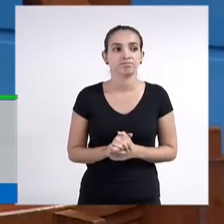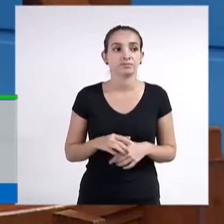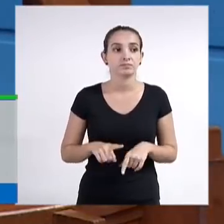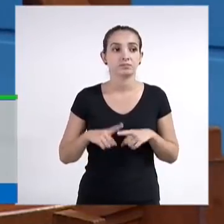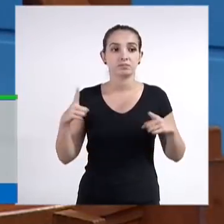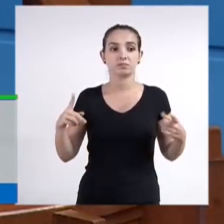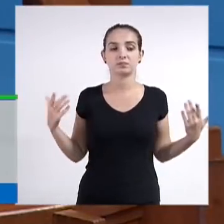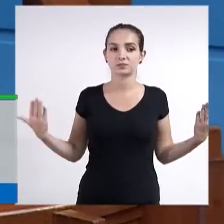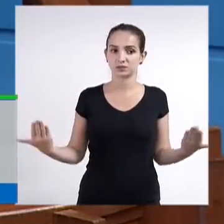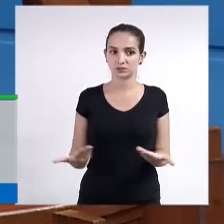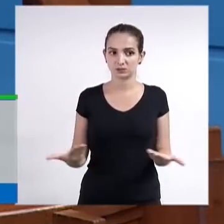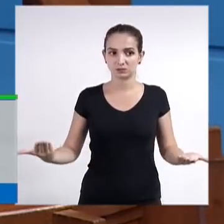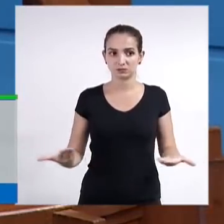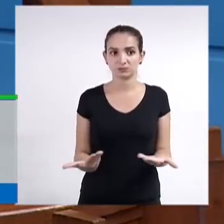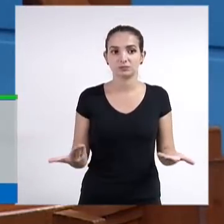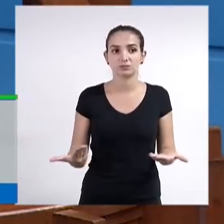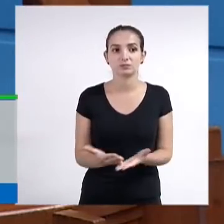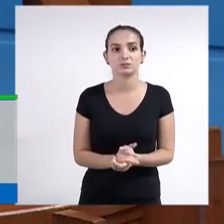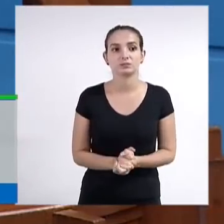Agora você vê,